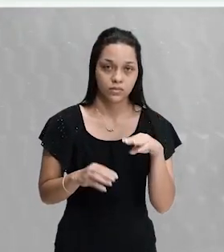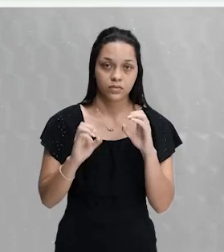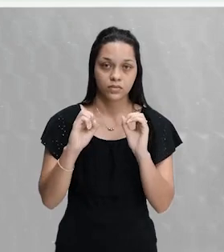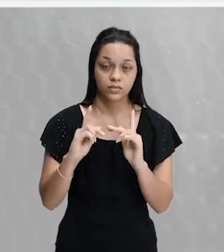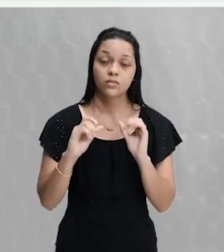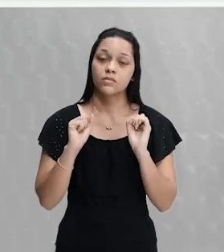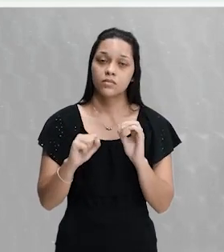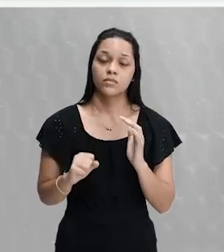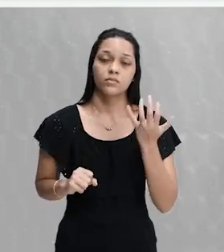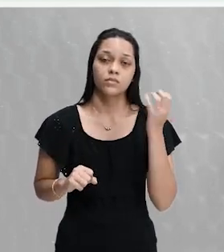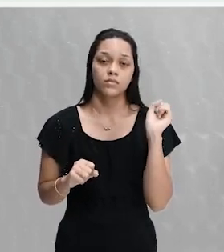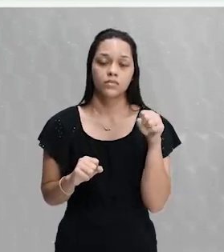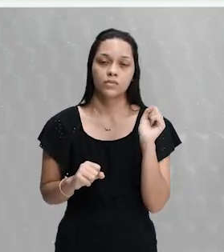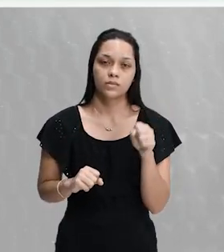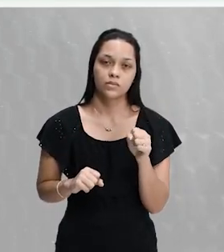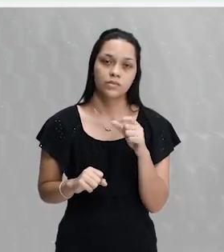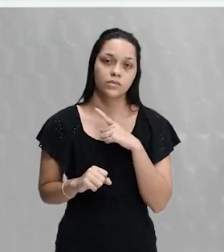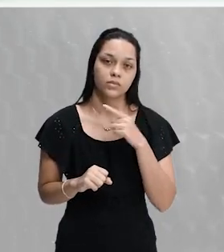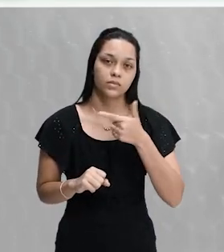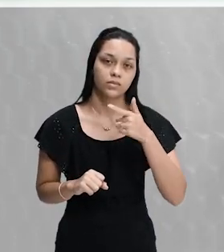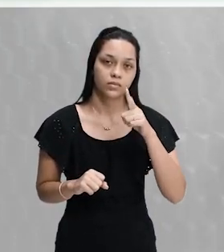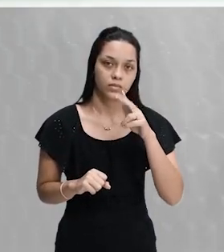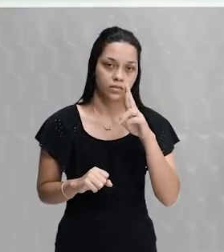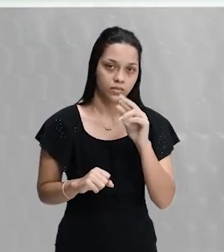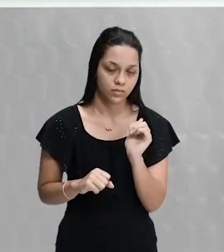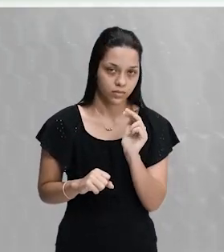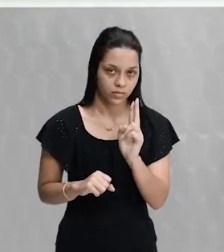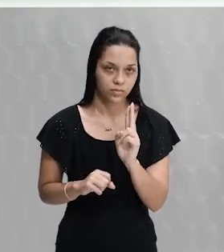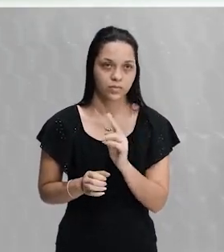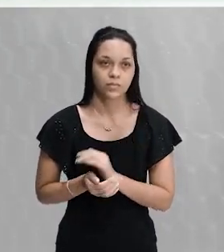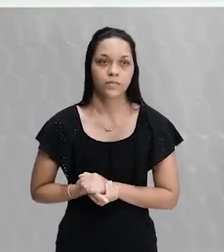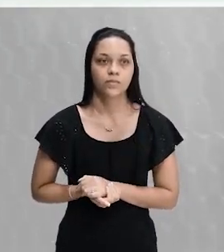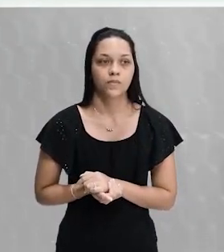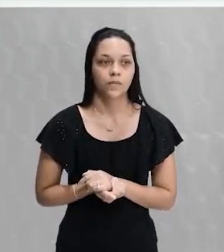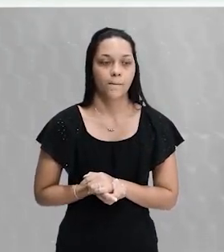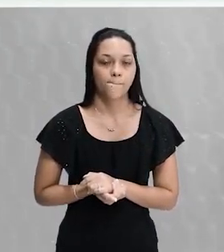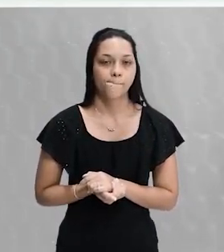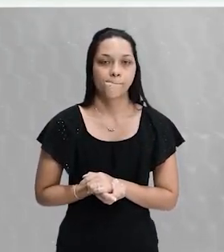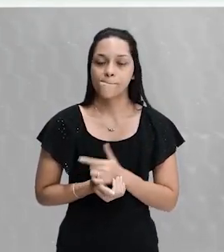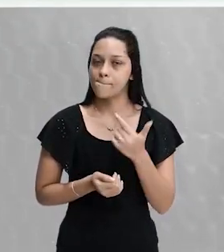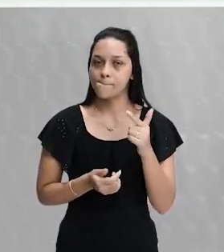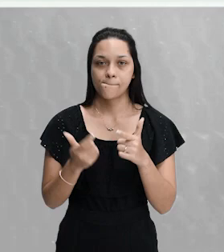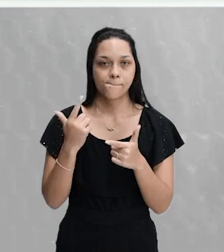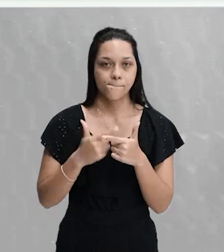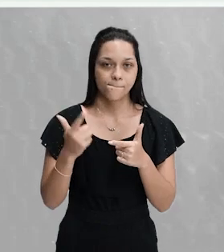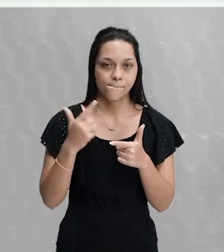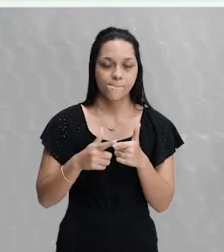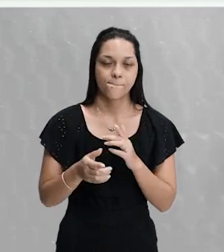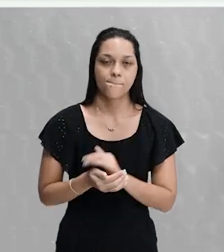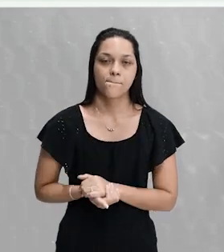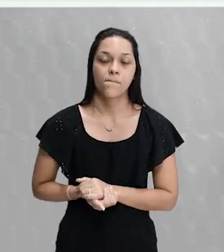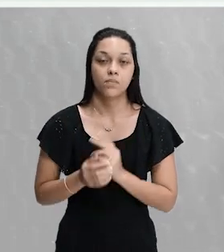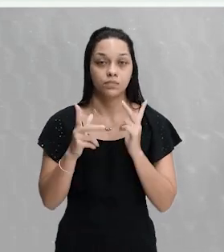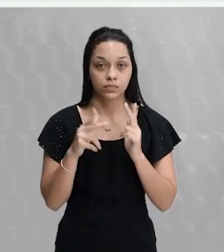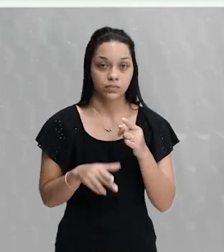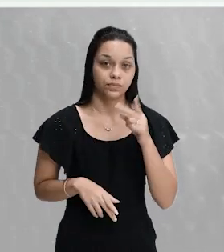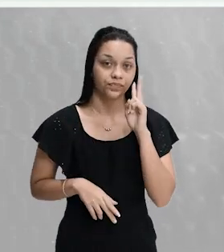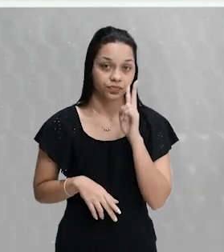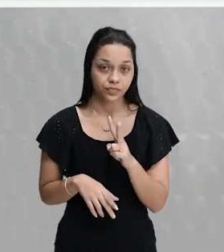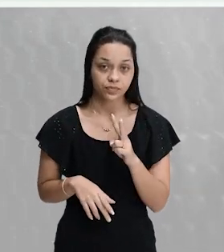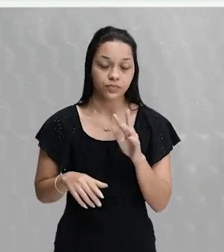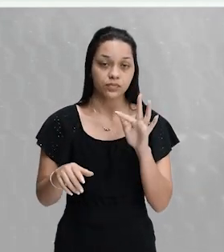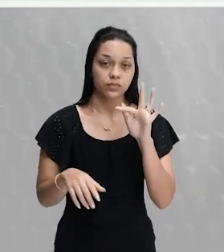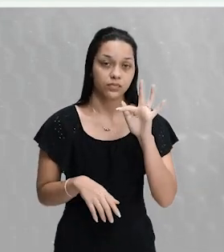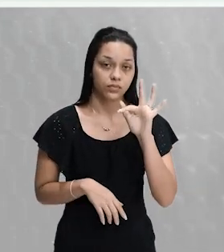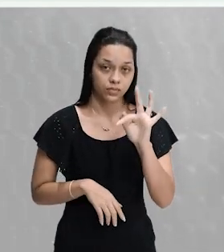Isso acontece na função do segundo grau. Tá? Não tem problema nenhum. Assim como você vai ver aqui que o f